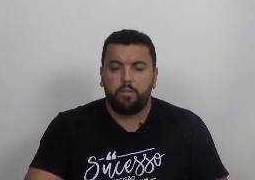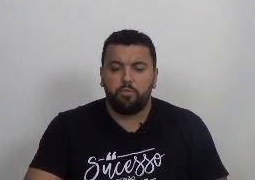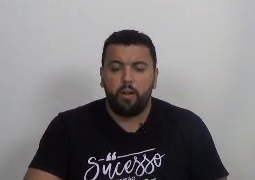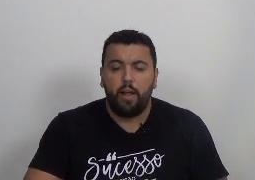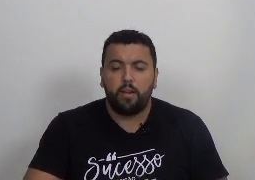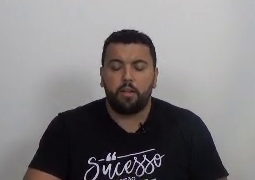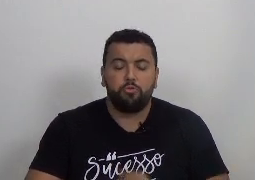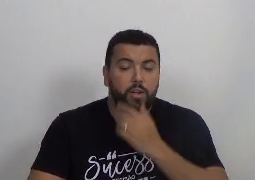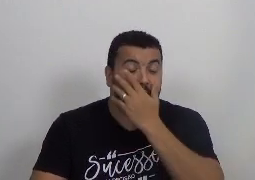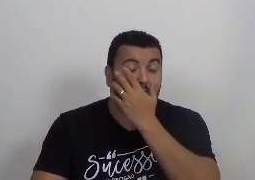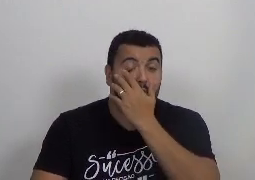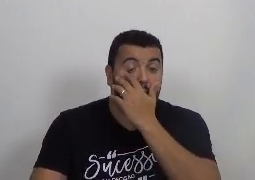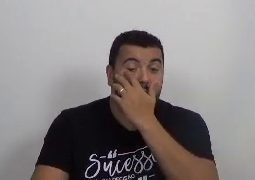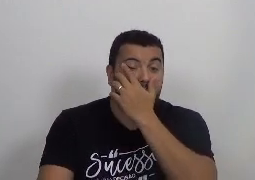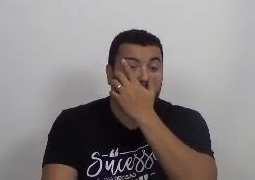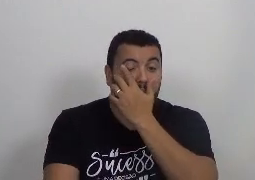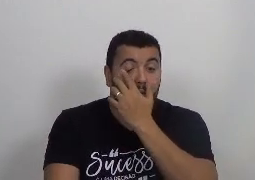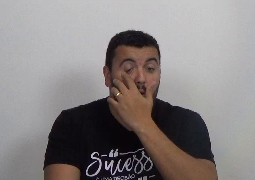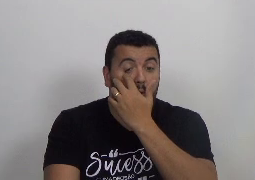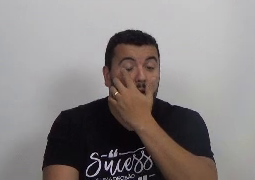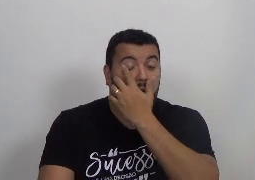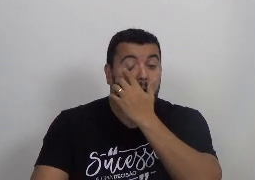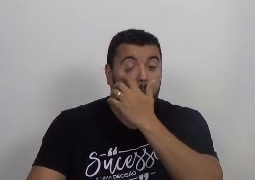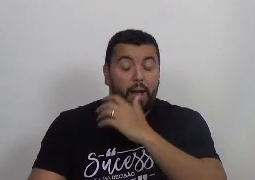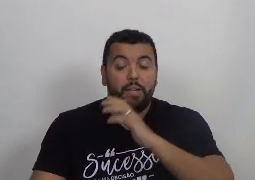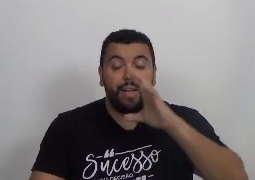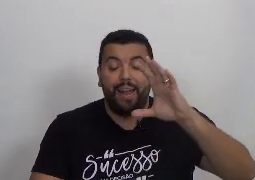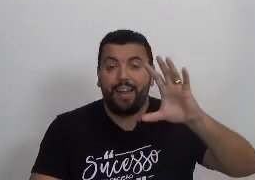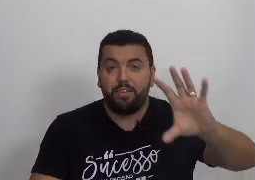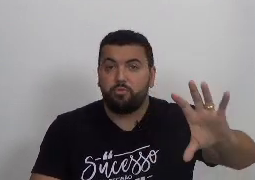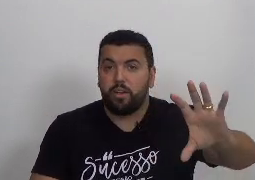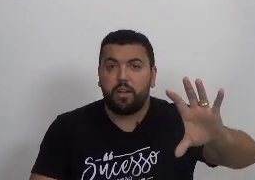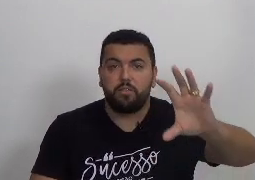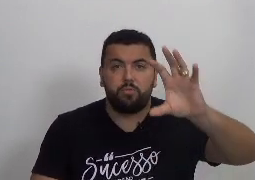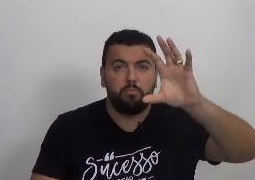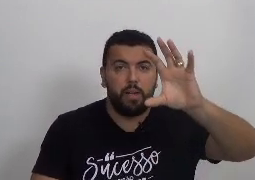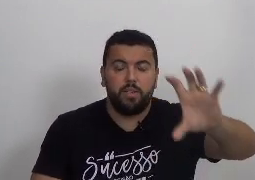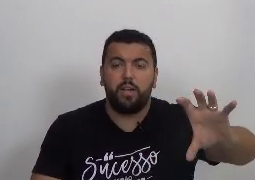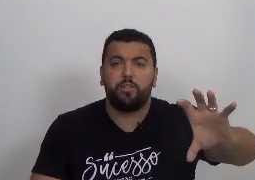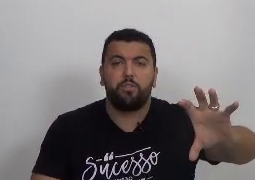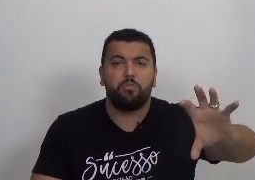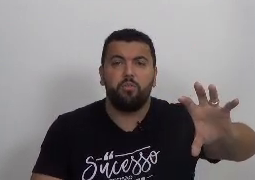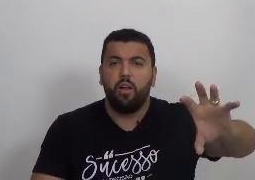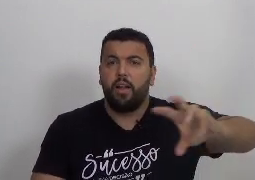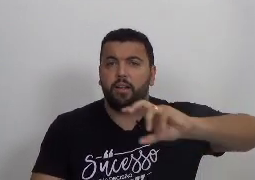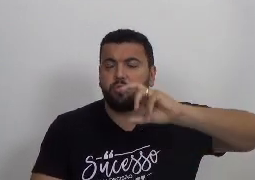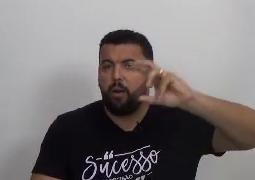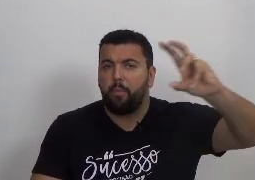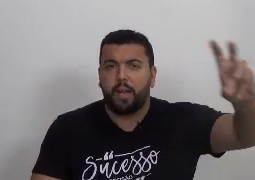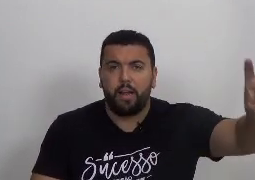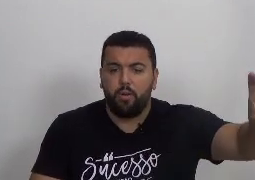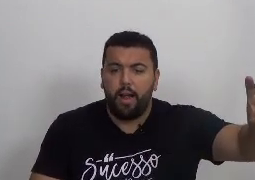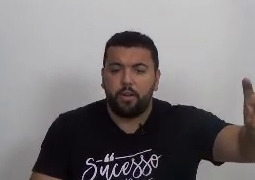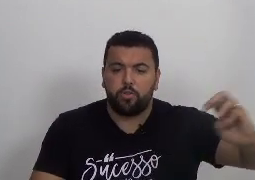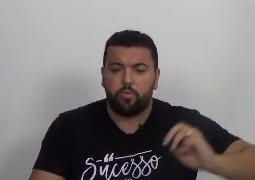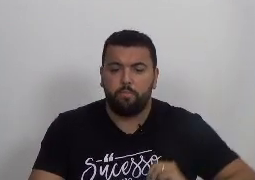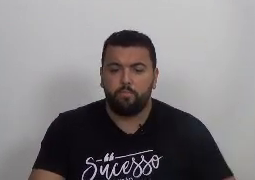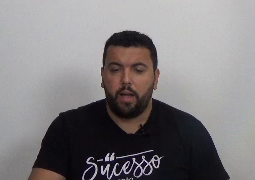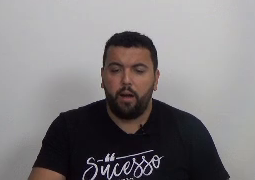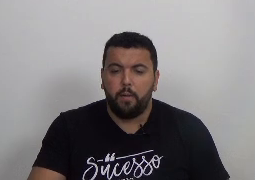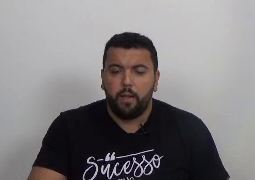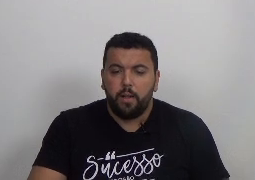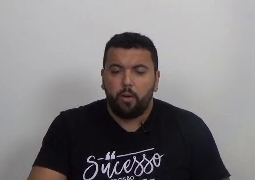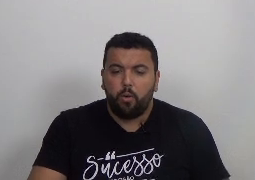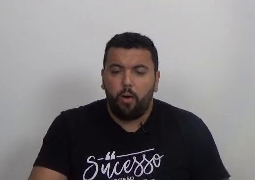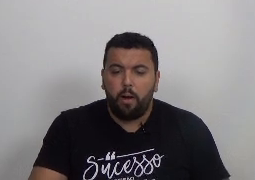probabilidade é isso é até os casos doendo mais é isso aqui se tu manda o gesso é só aplicar no